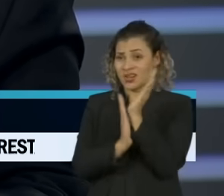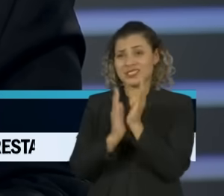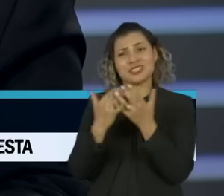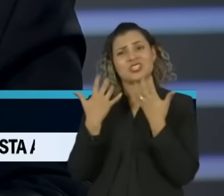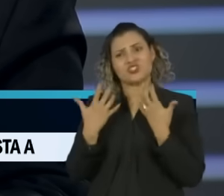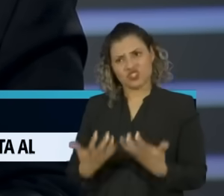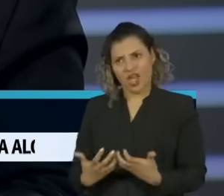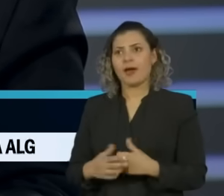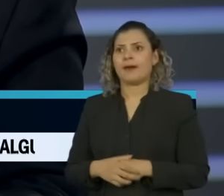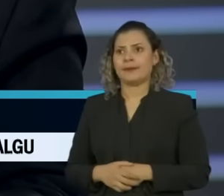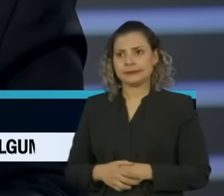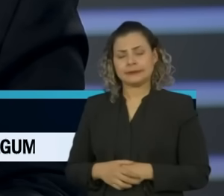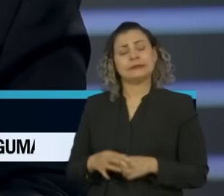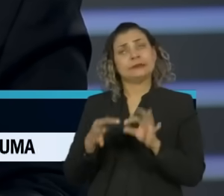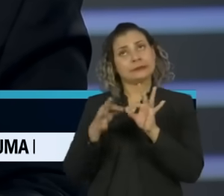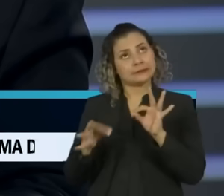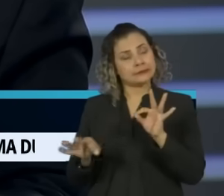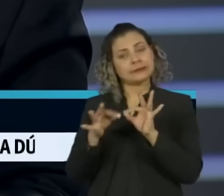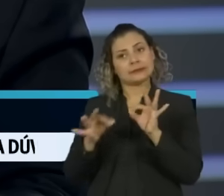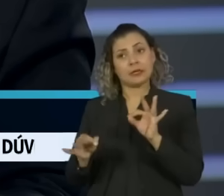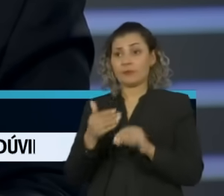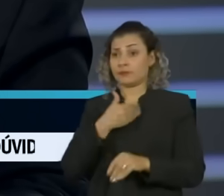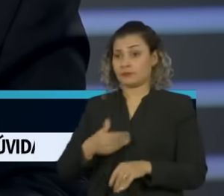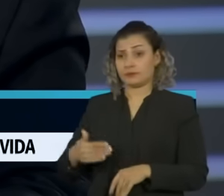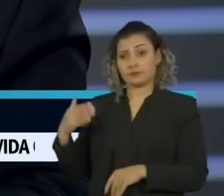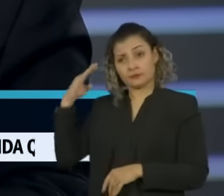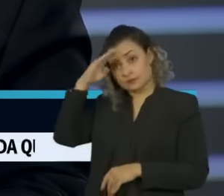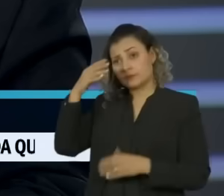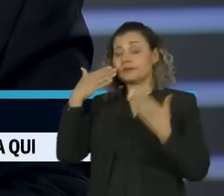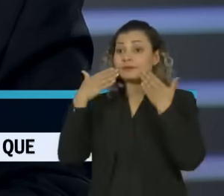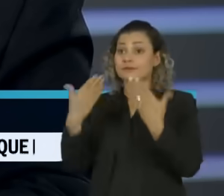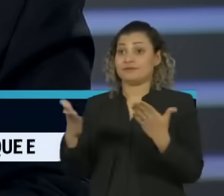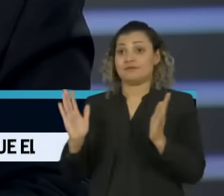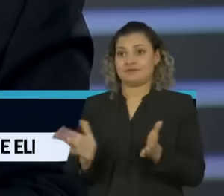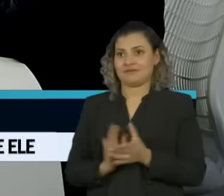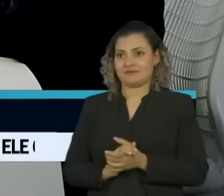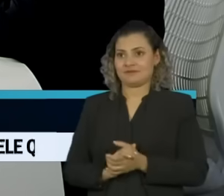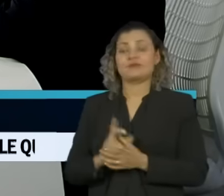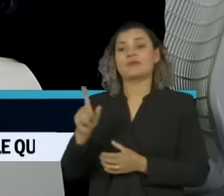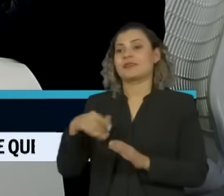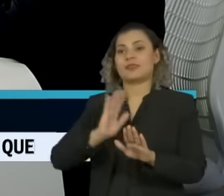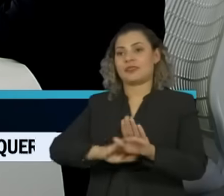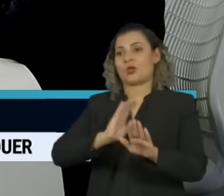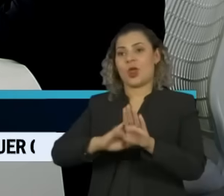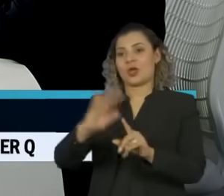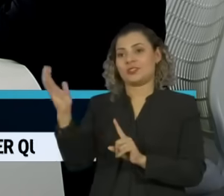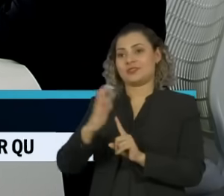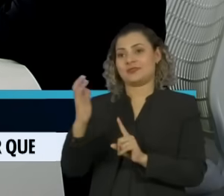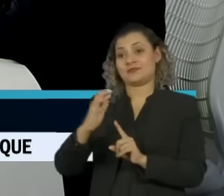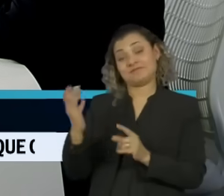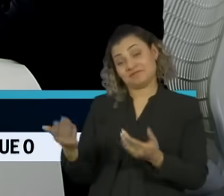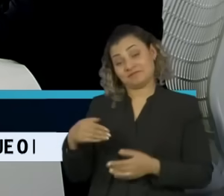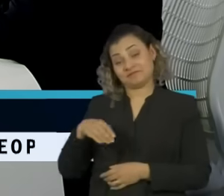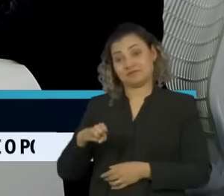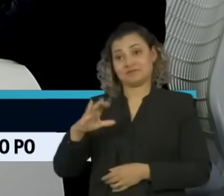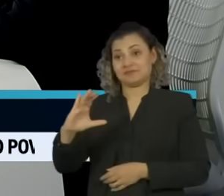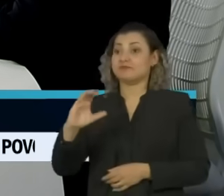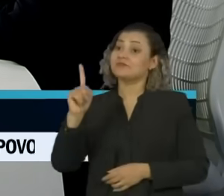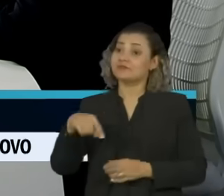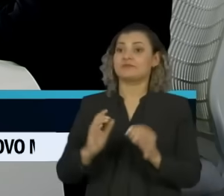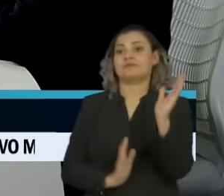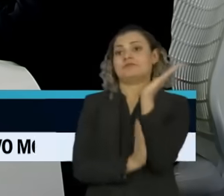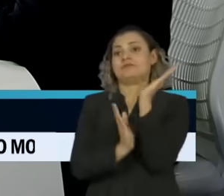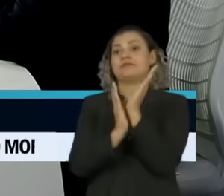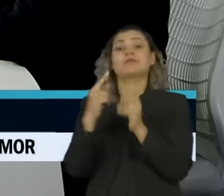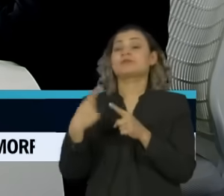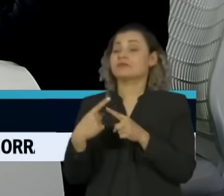gigantesca. O governo Bolsonaro escancarou isso, que é uma vocação ideológica do MEC, uma vocação burocrática, de